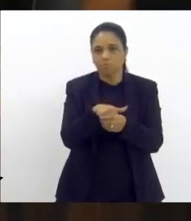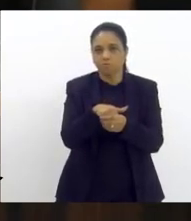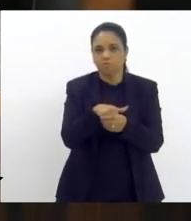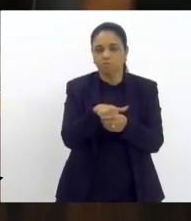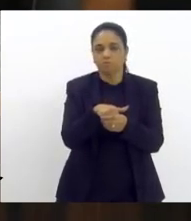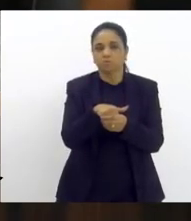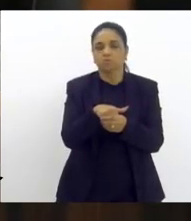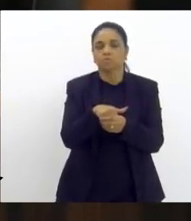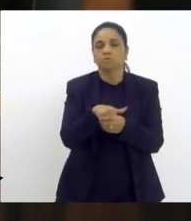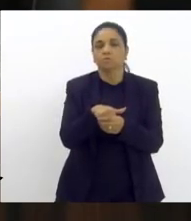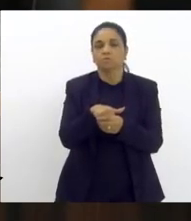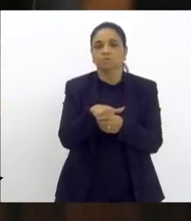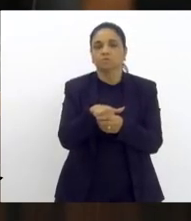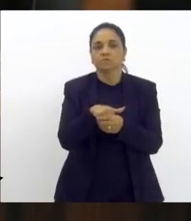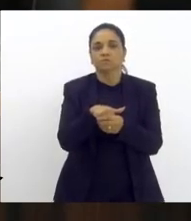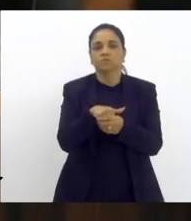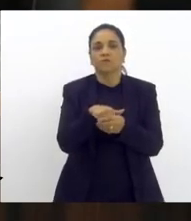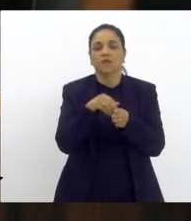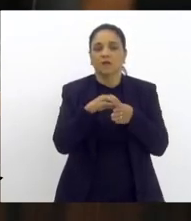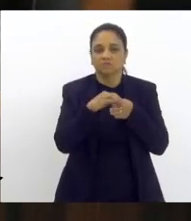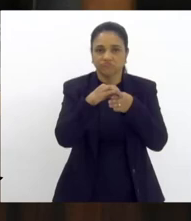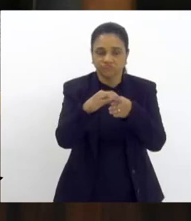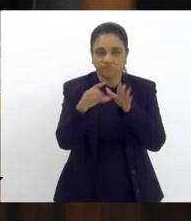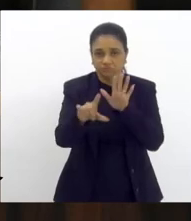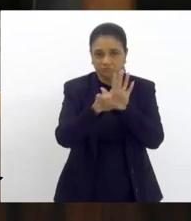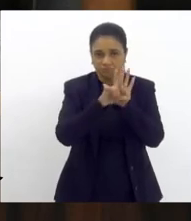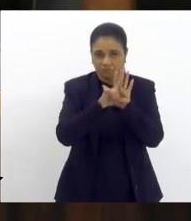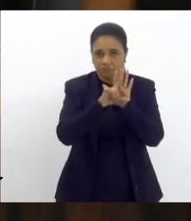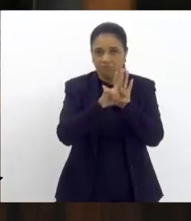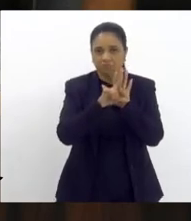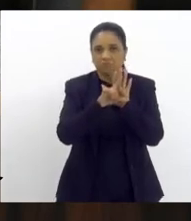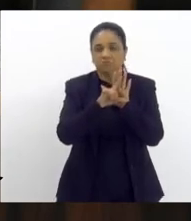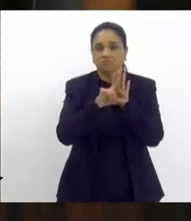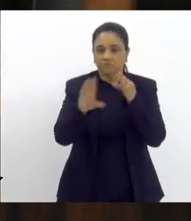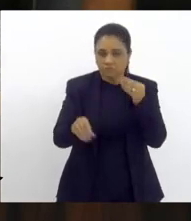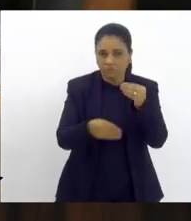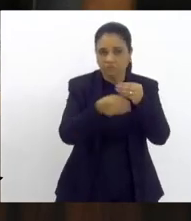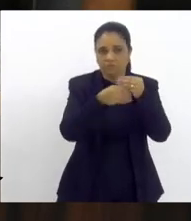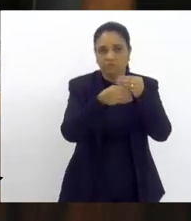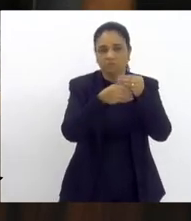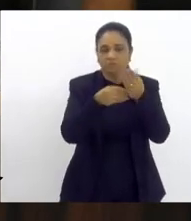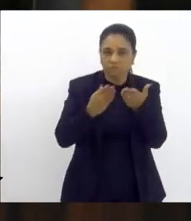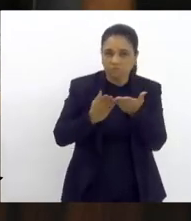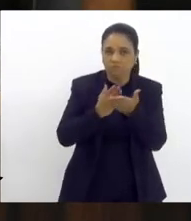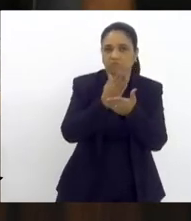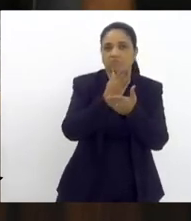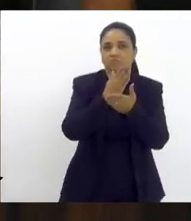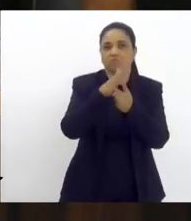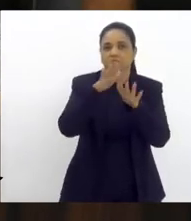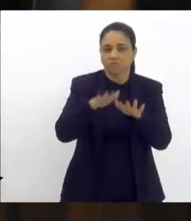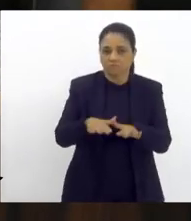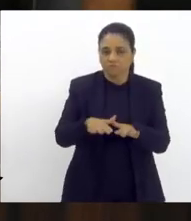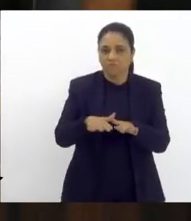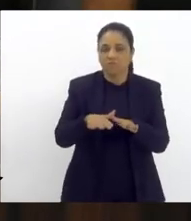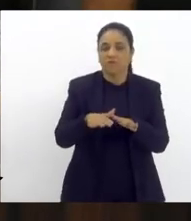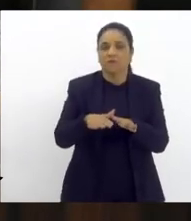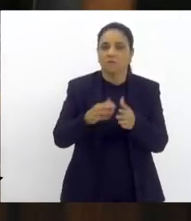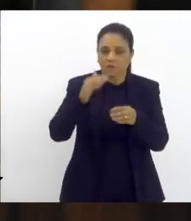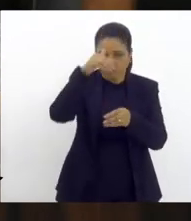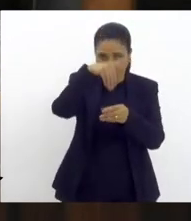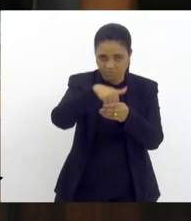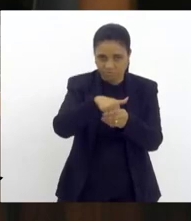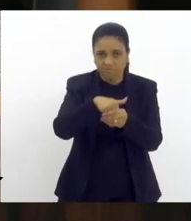em votação a indicação Legislativa assim emendado permanece Como estão